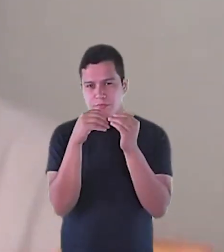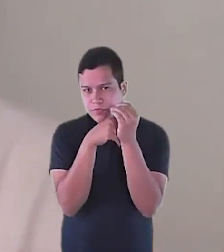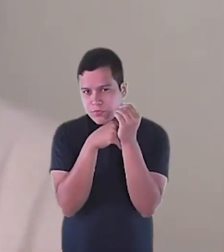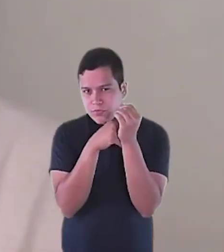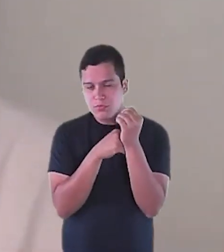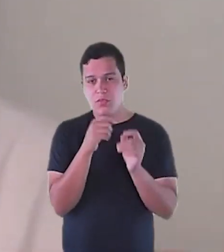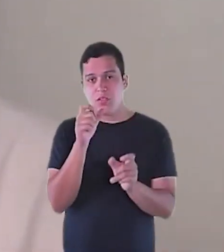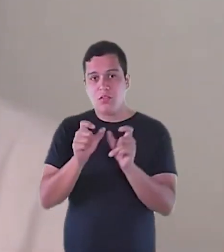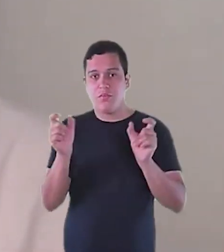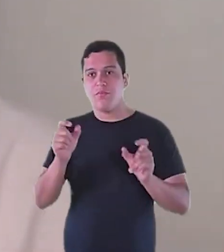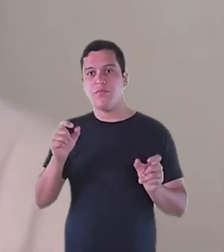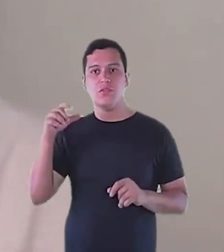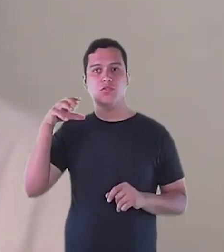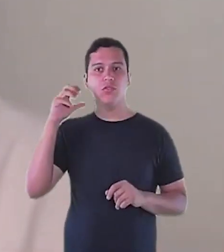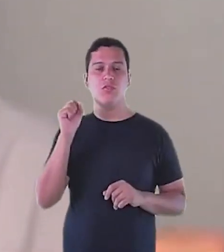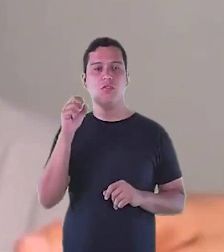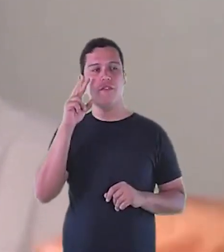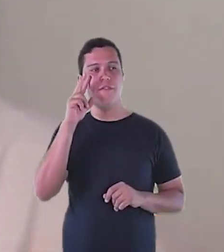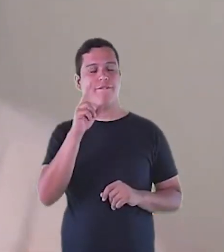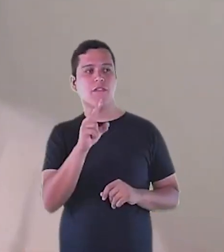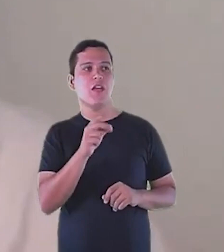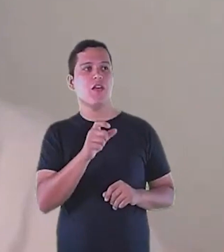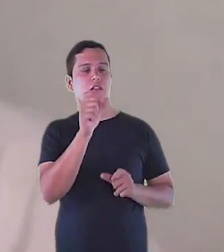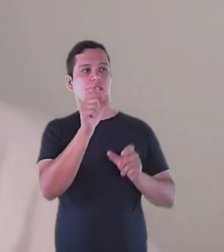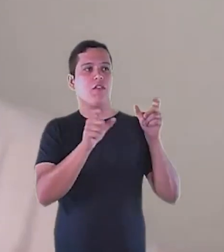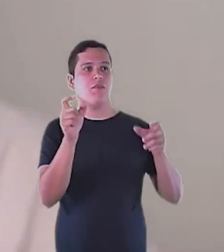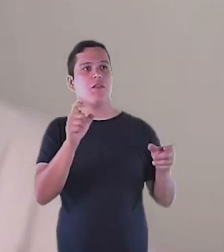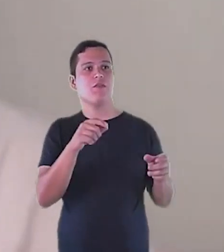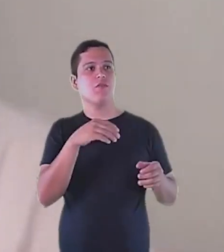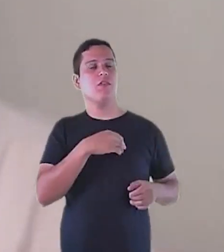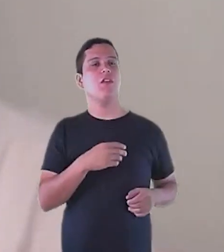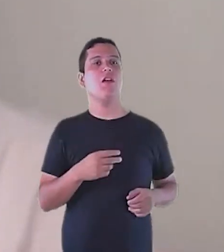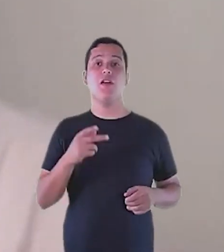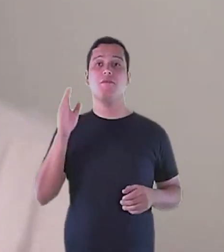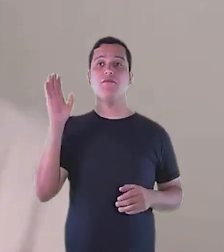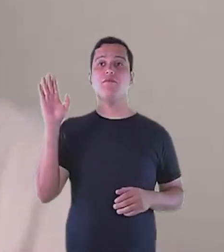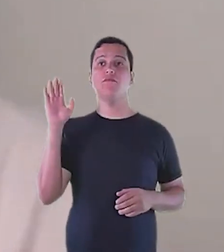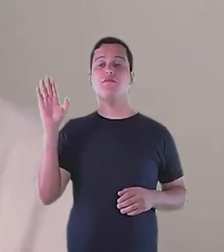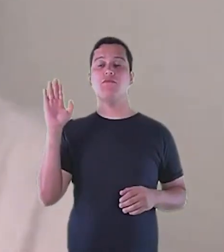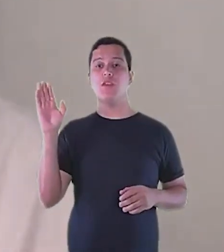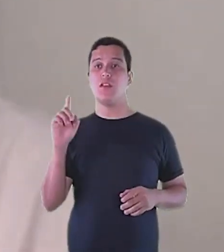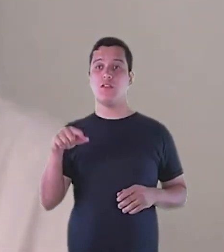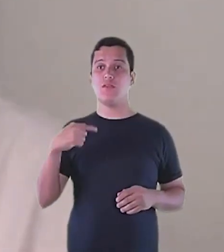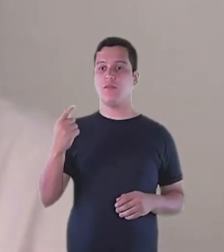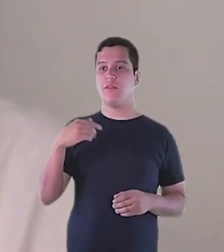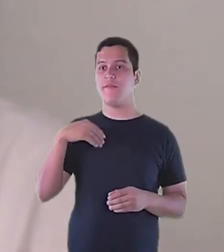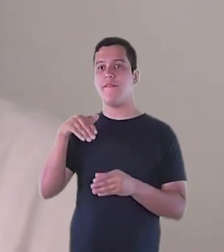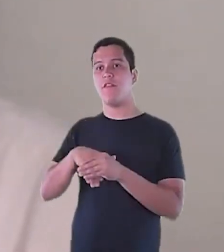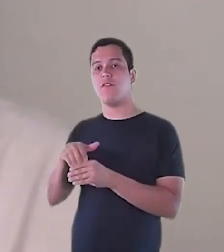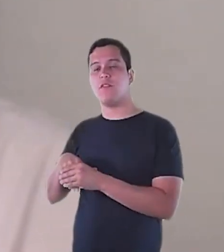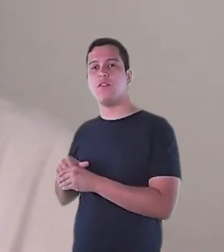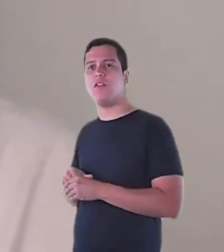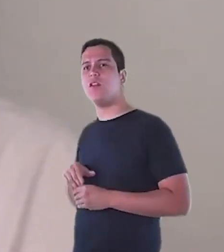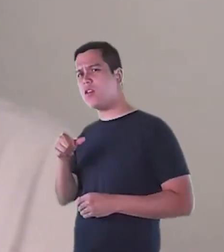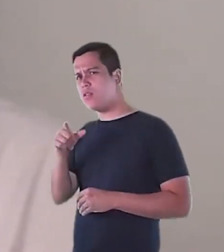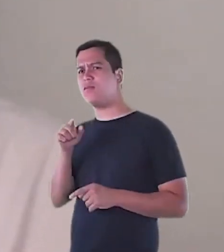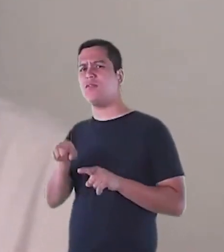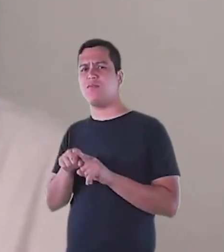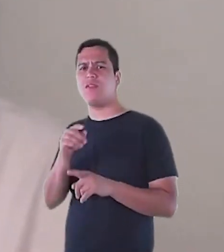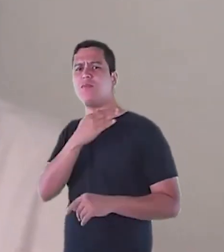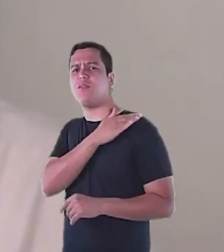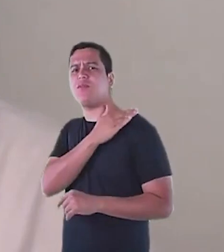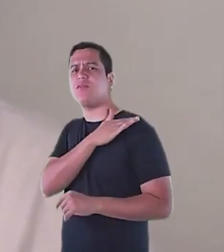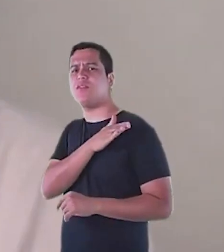candidato se manifestar de forma racista e vota nele. Isso também é uma expressão do racismo brasileiro. Ou